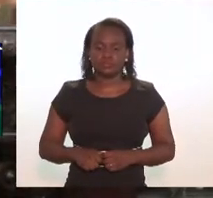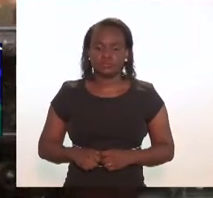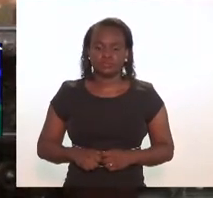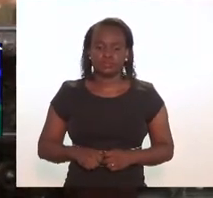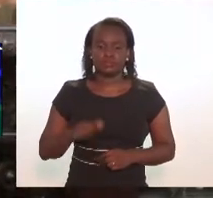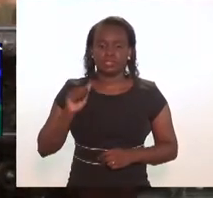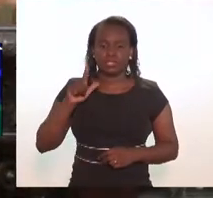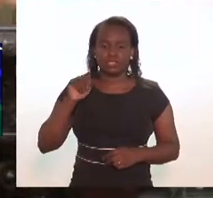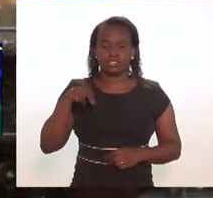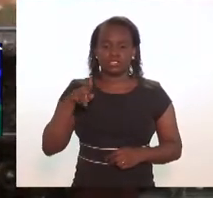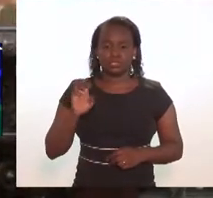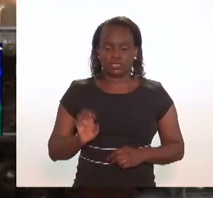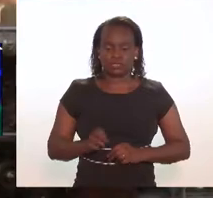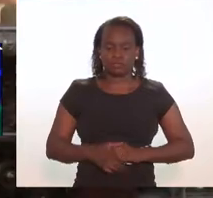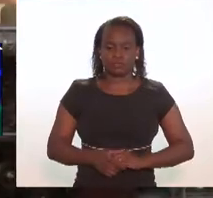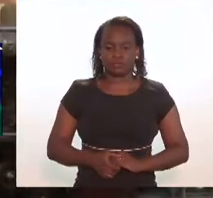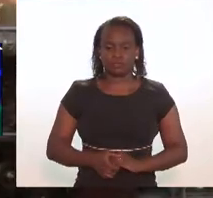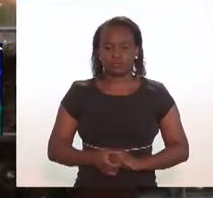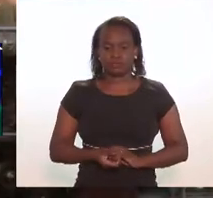Alexandre.